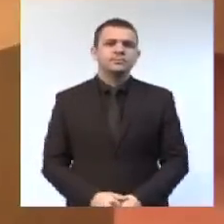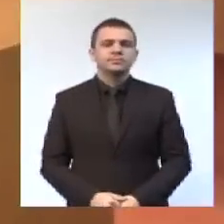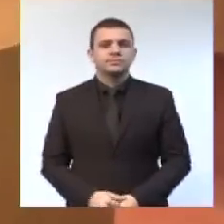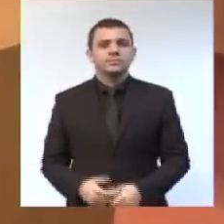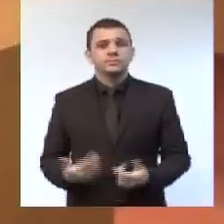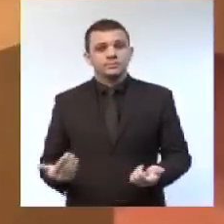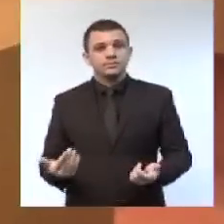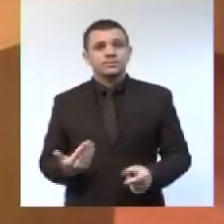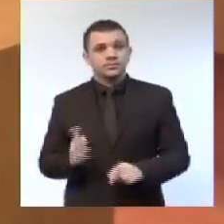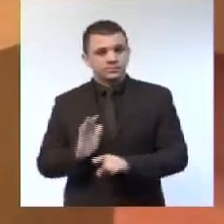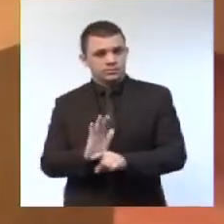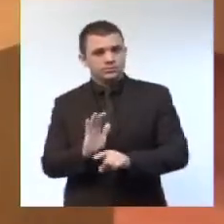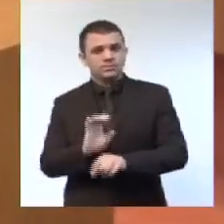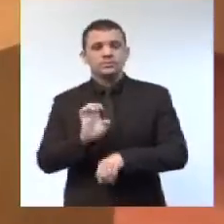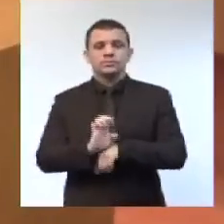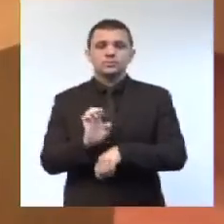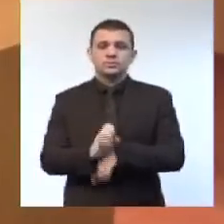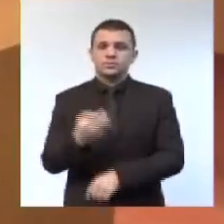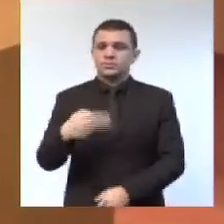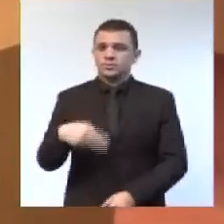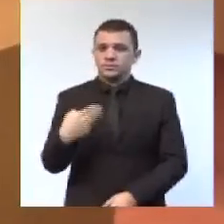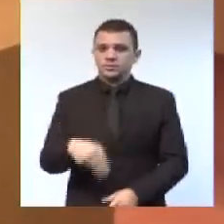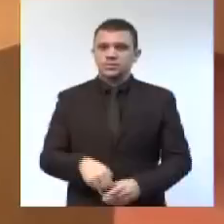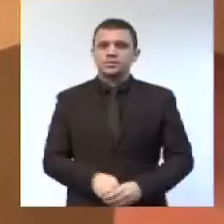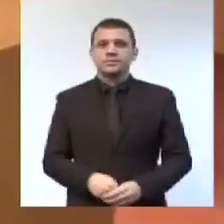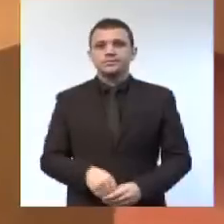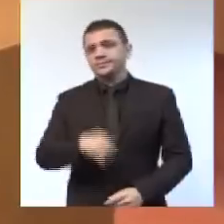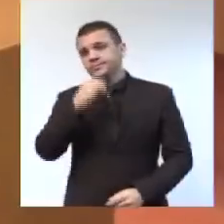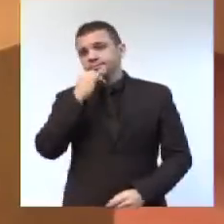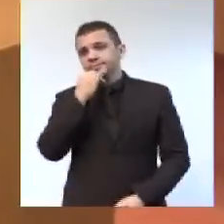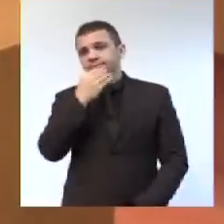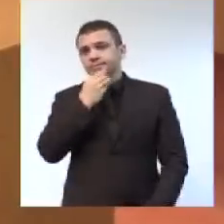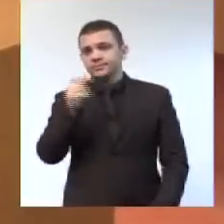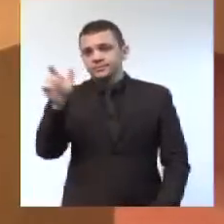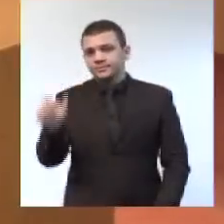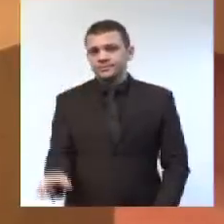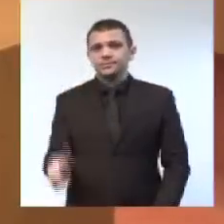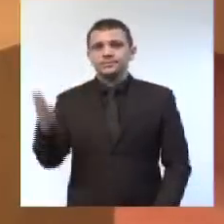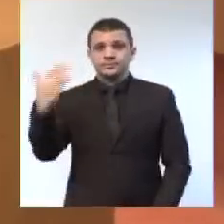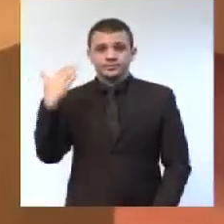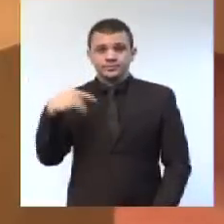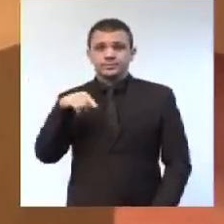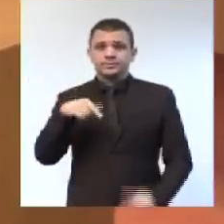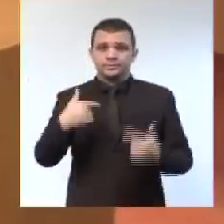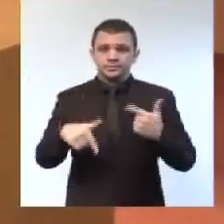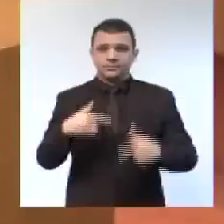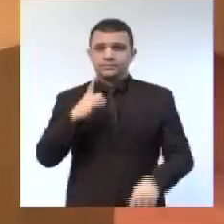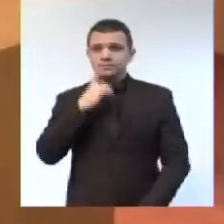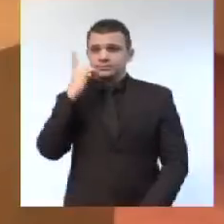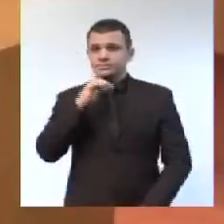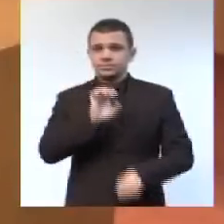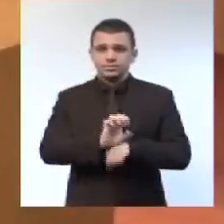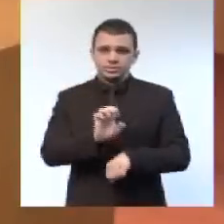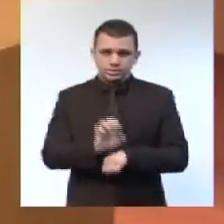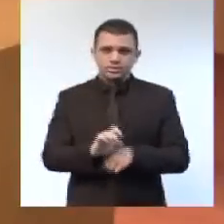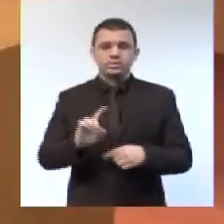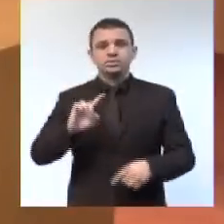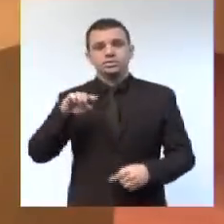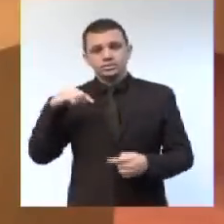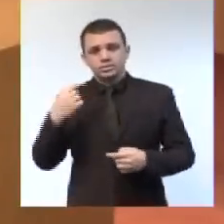Contribuindo com o Estado do Maranhão. Um detalhe, um homem que foi deputado estadual, deputado